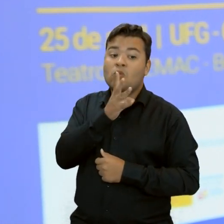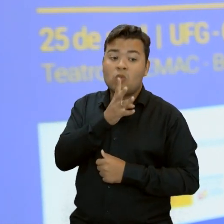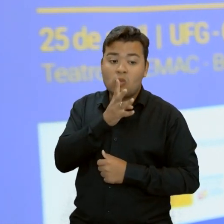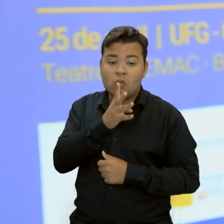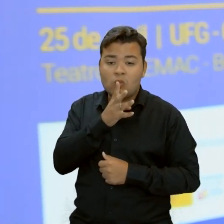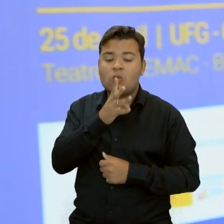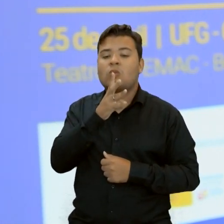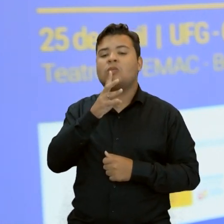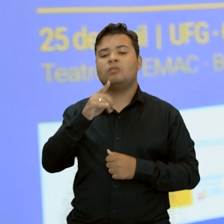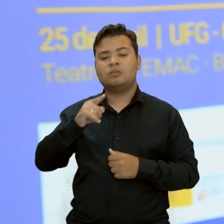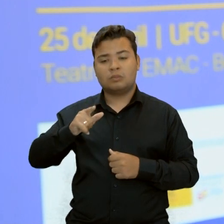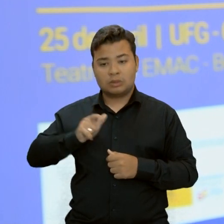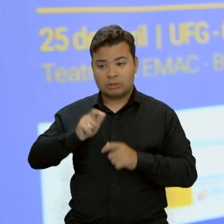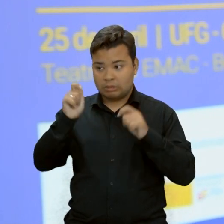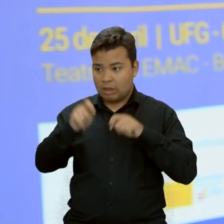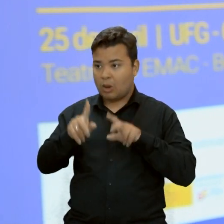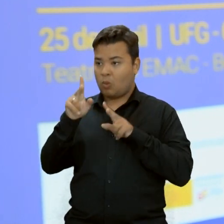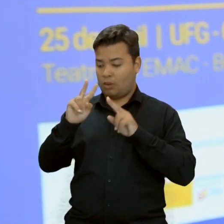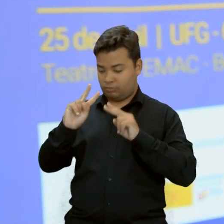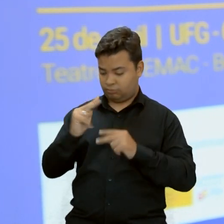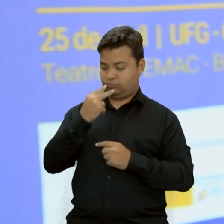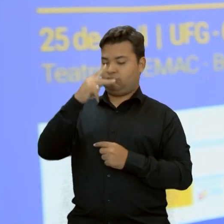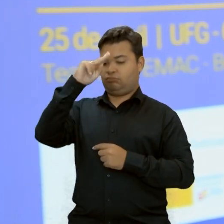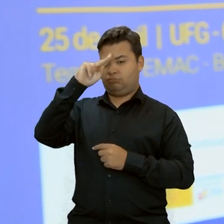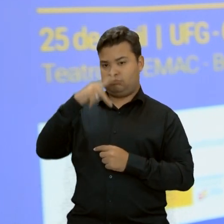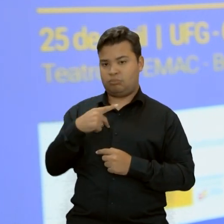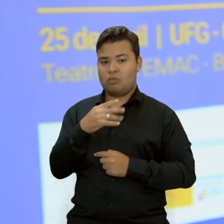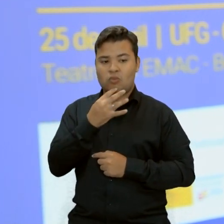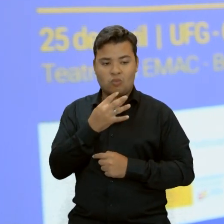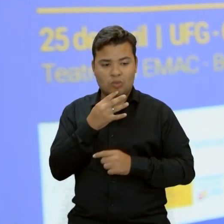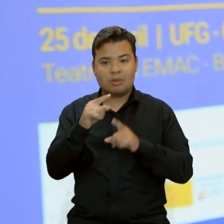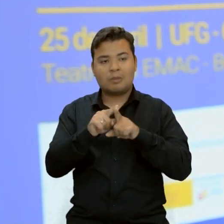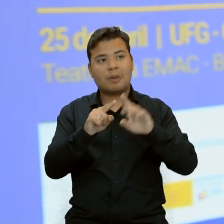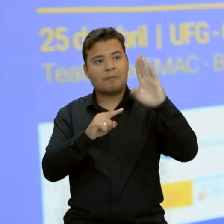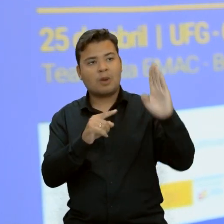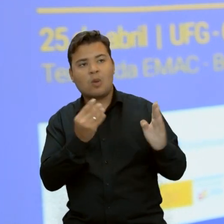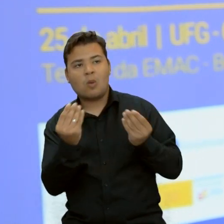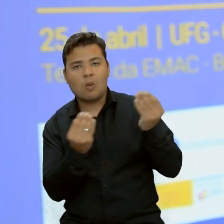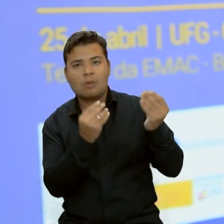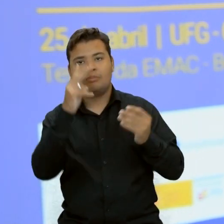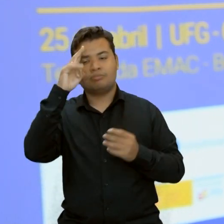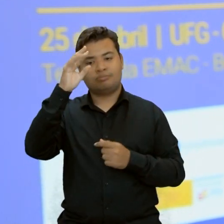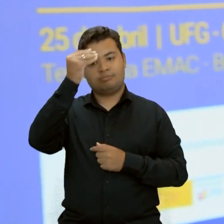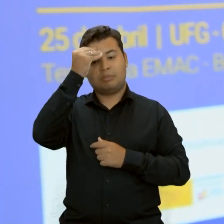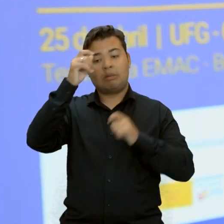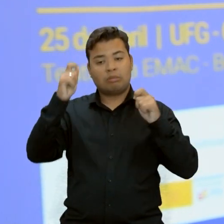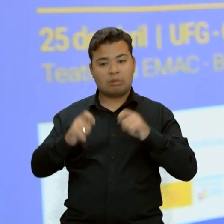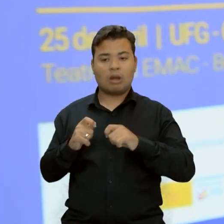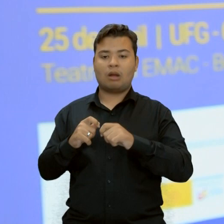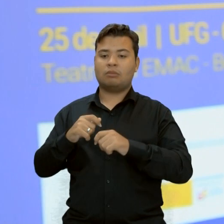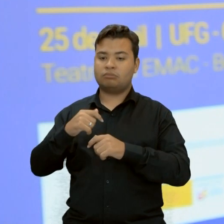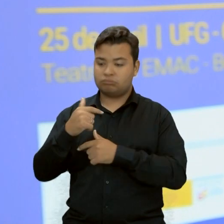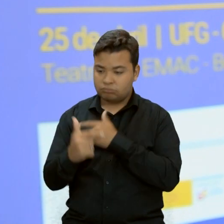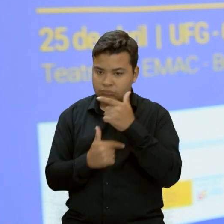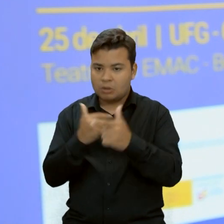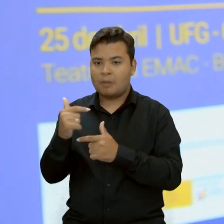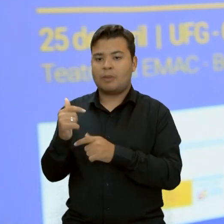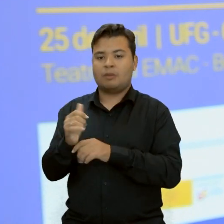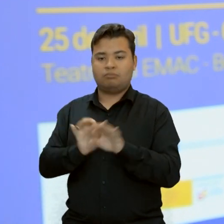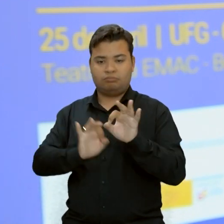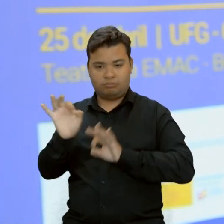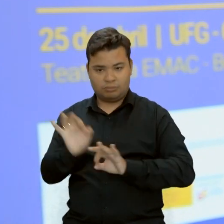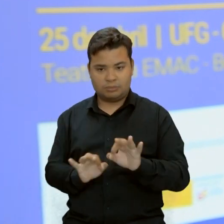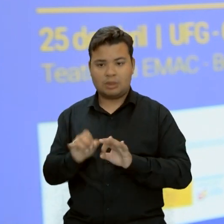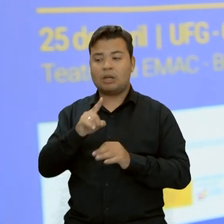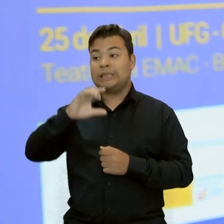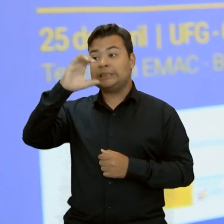ele conhece a si mesmo, né, e conhece melhor também o Brasil. E ele se prepara melhor para o mercado de trabalho, né? Ele vira um cidadão